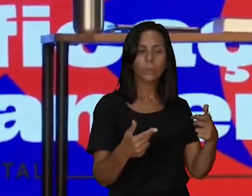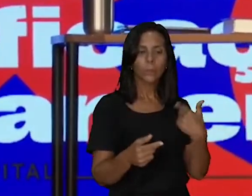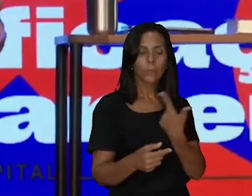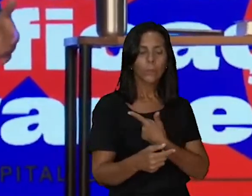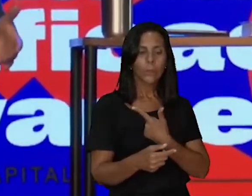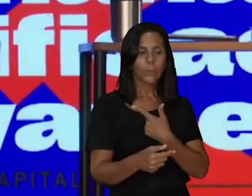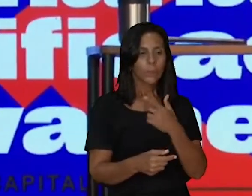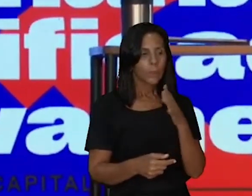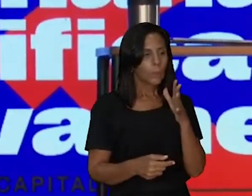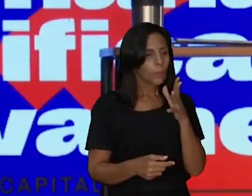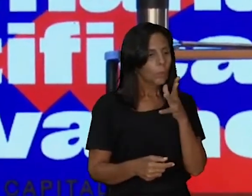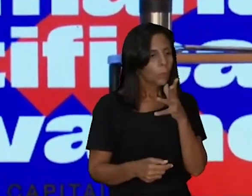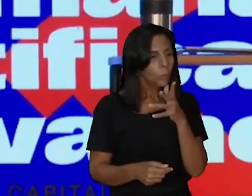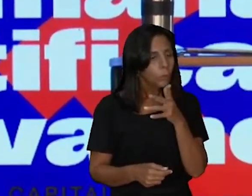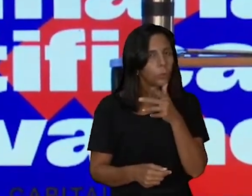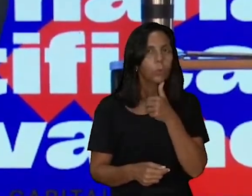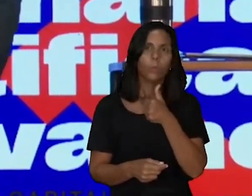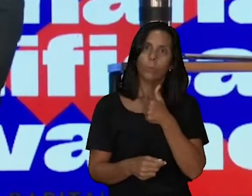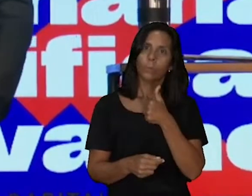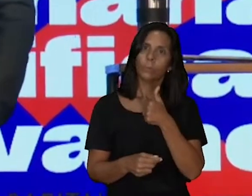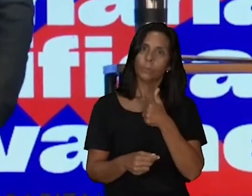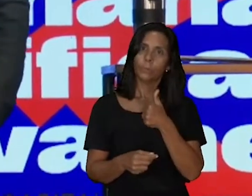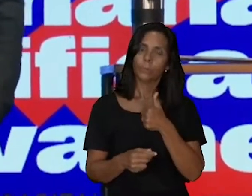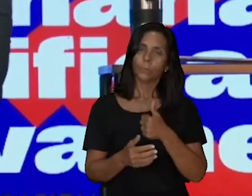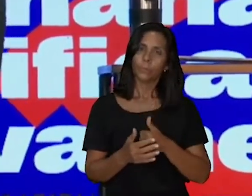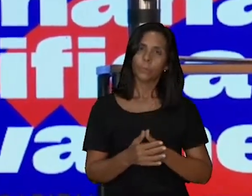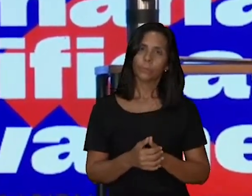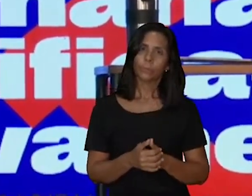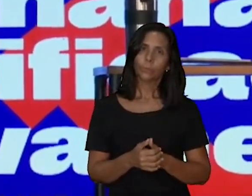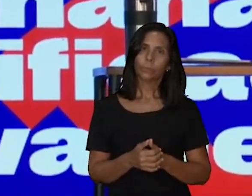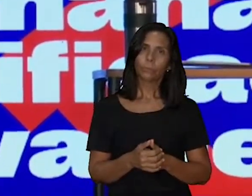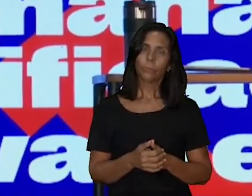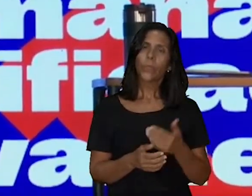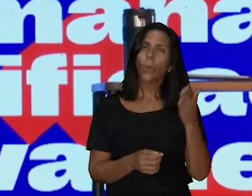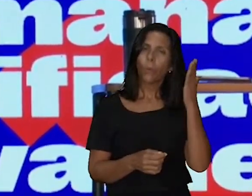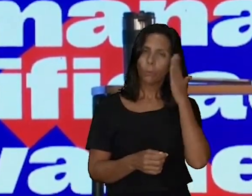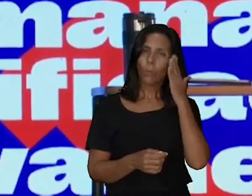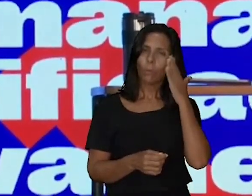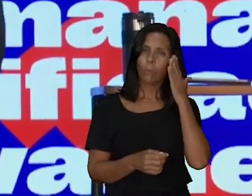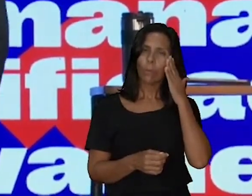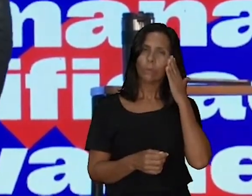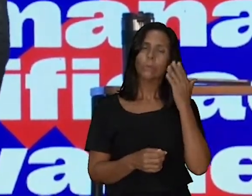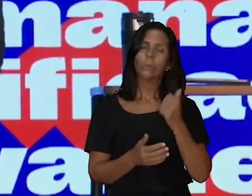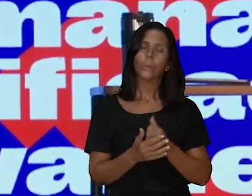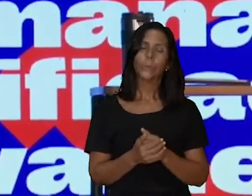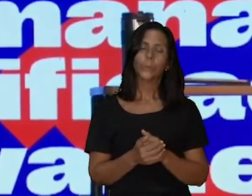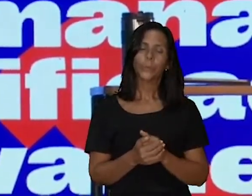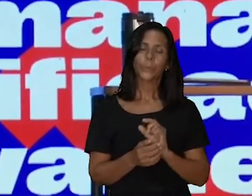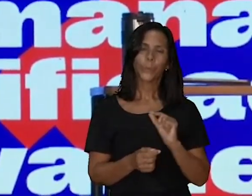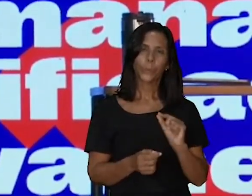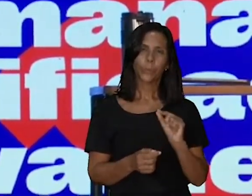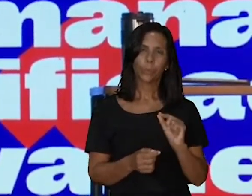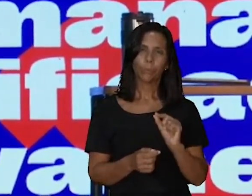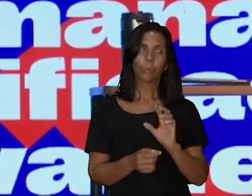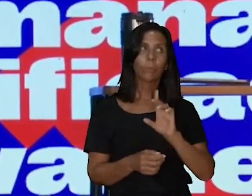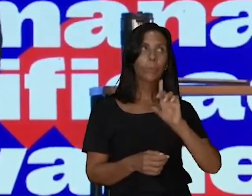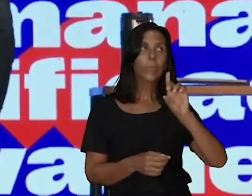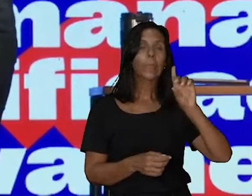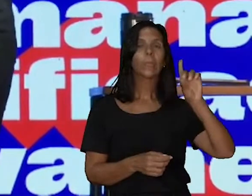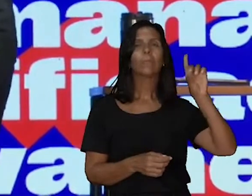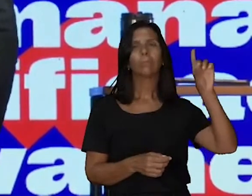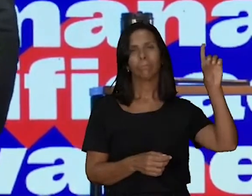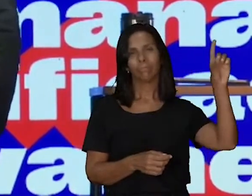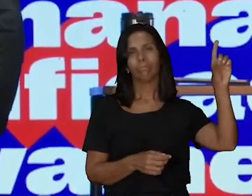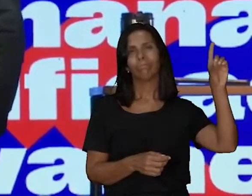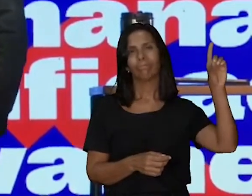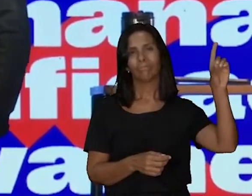vagarosos. Eu tenho entendido, nesses últimos tempos, que Deus tem algumas coisas